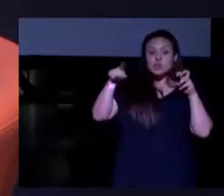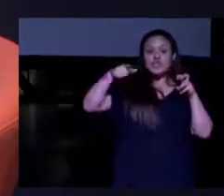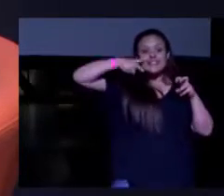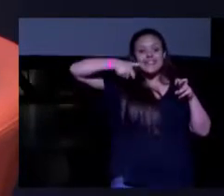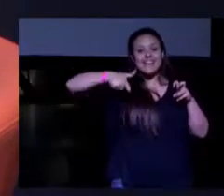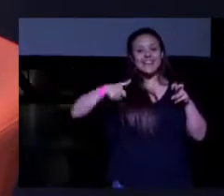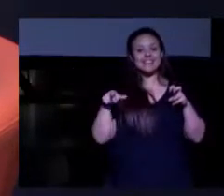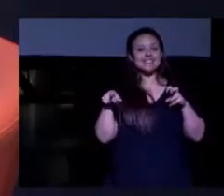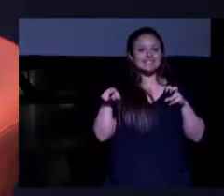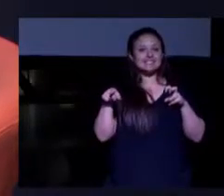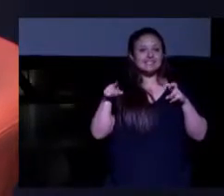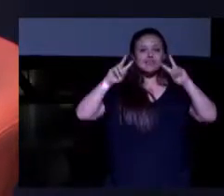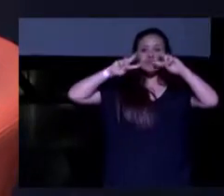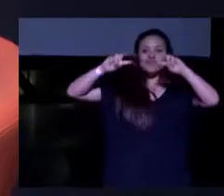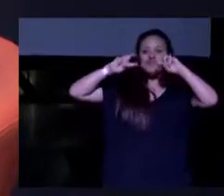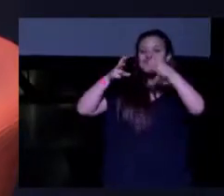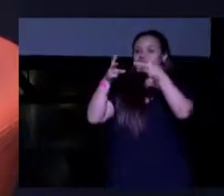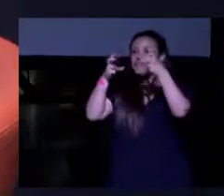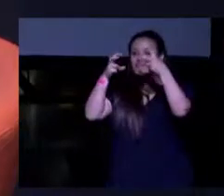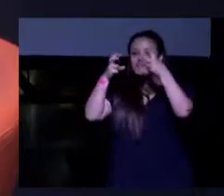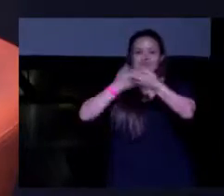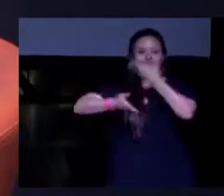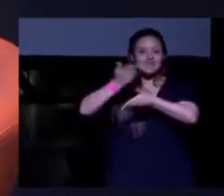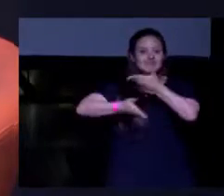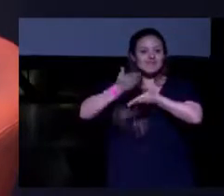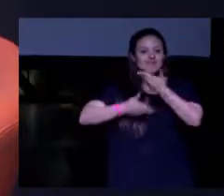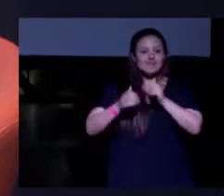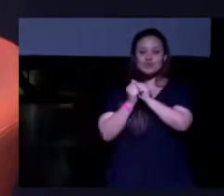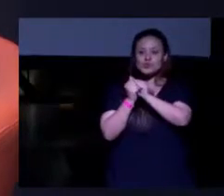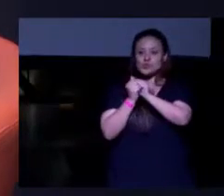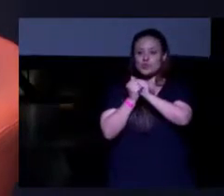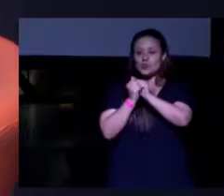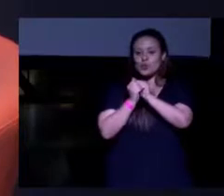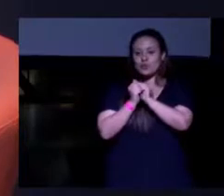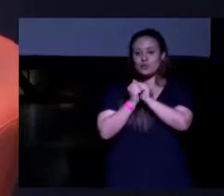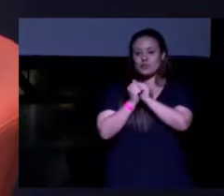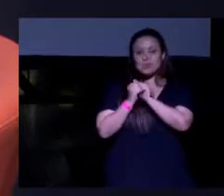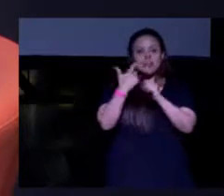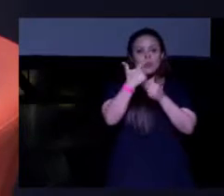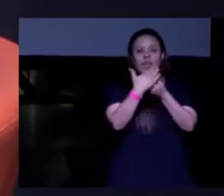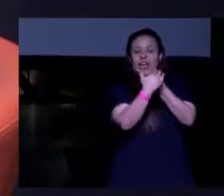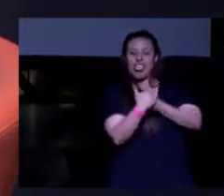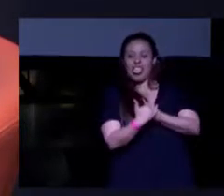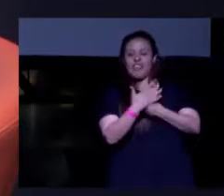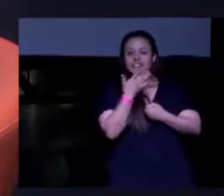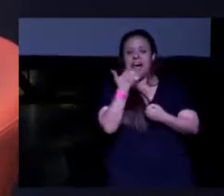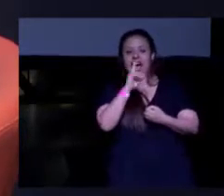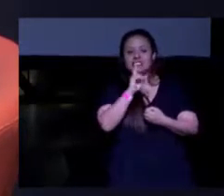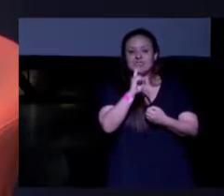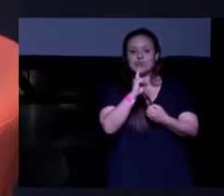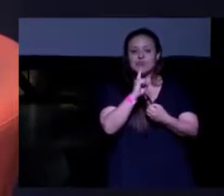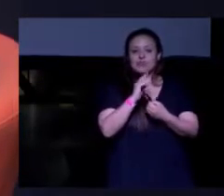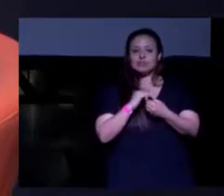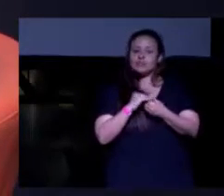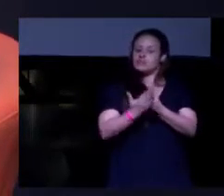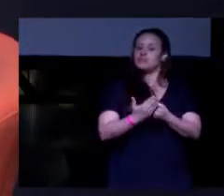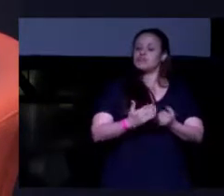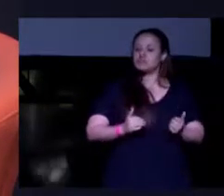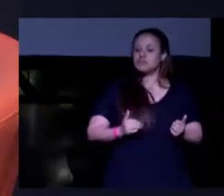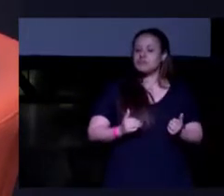nossa percepção de participação é maior, a nossa voz não é esquecida ou é anulada, e isso faz com que as pessoas se sintam mais